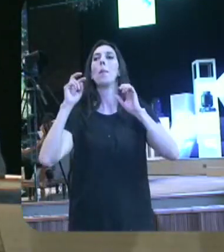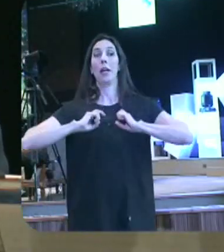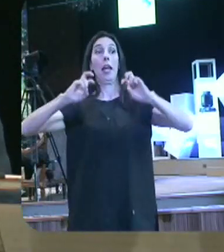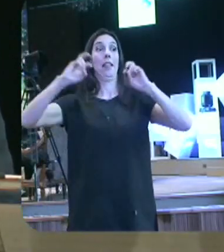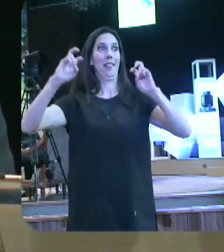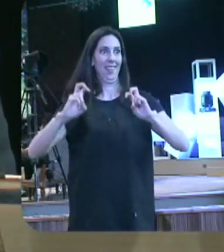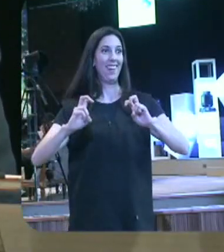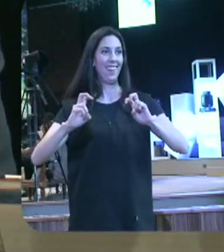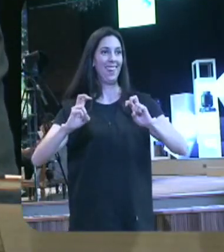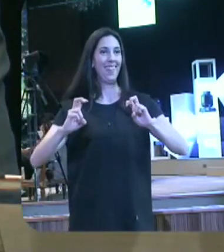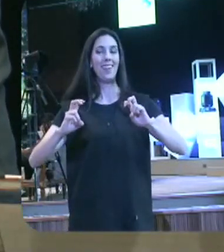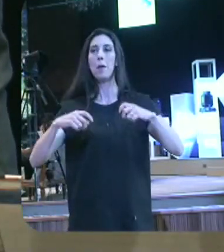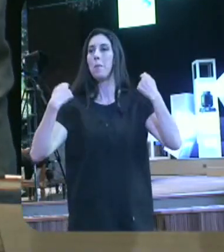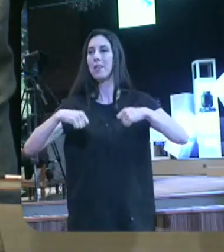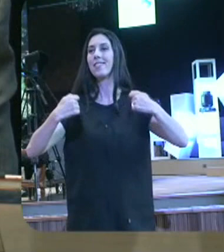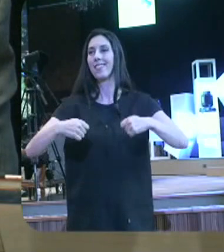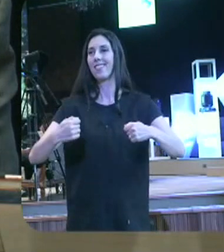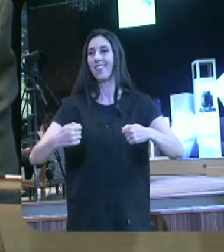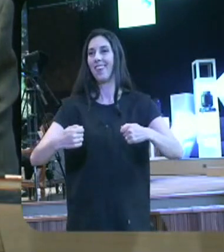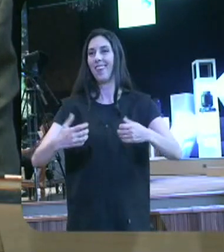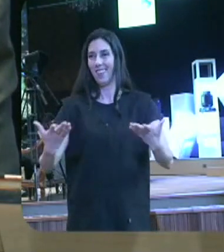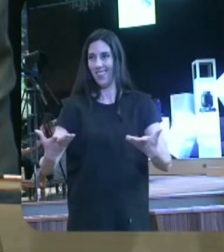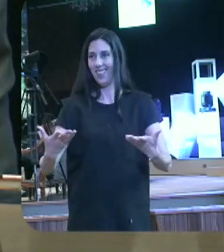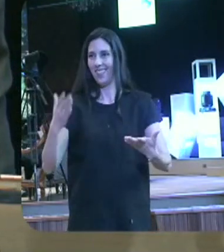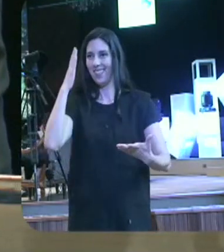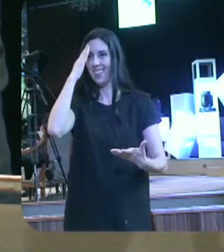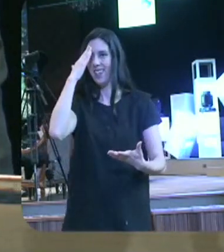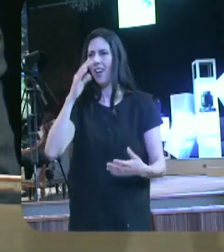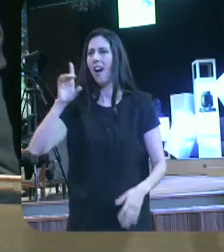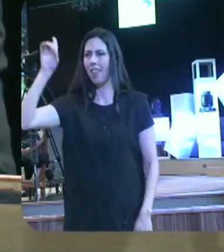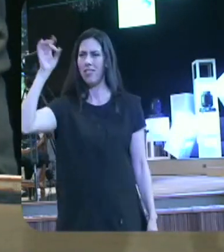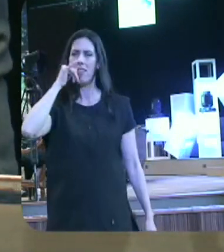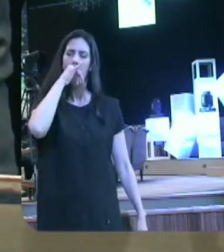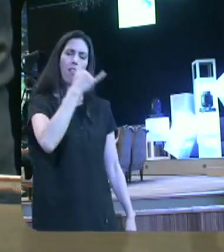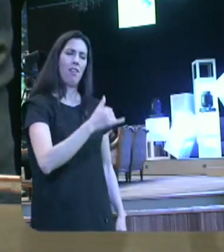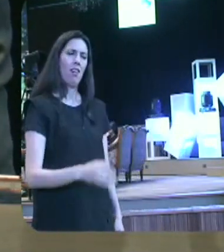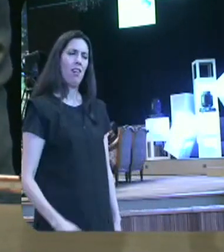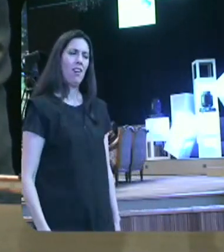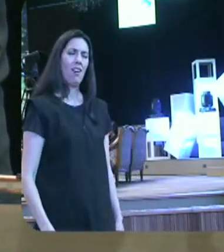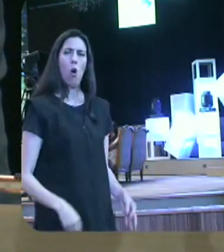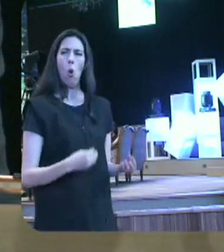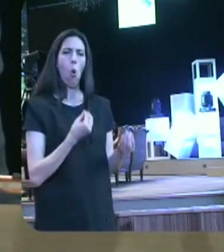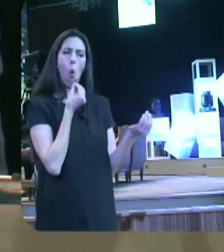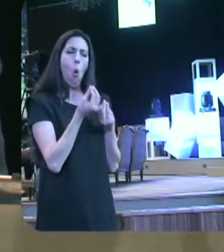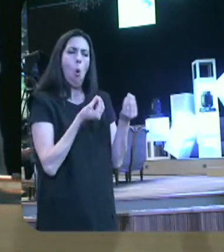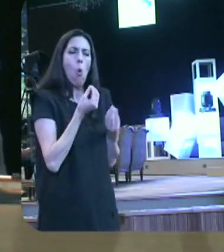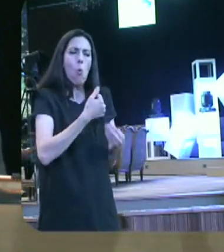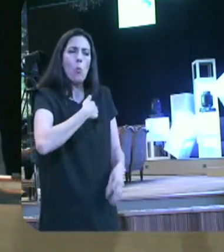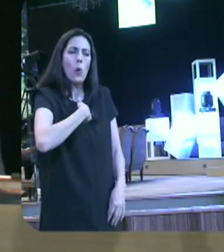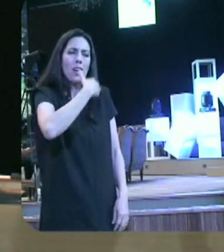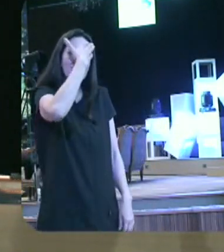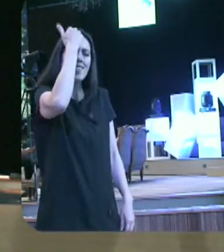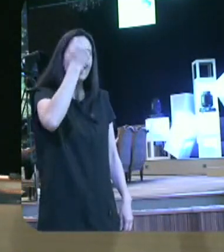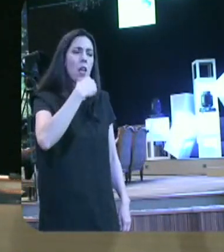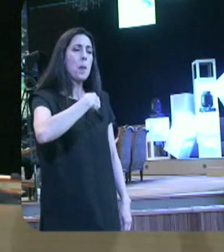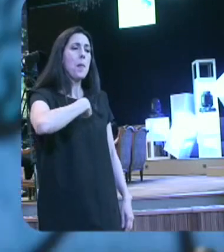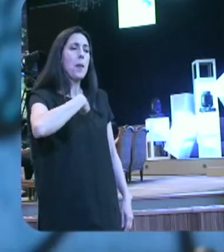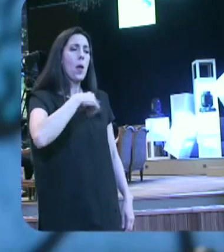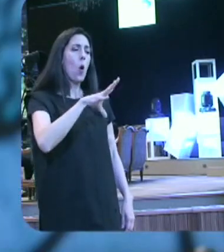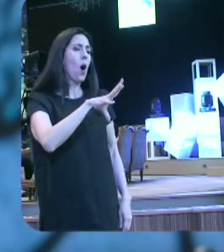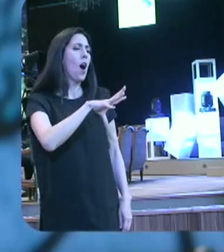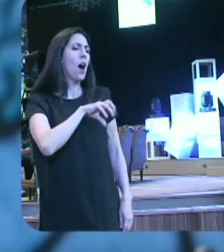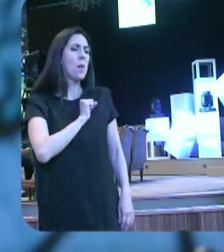filho, como eu poderia me esquecer de você, se o amor